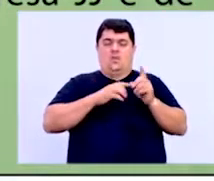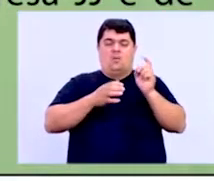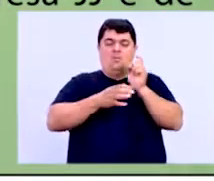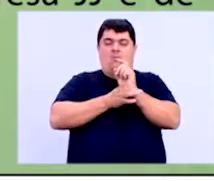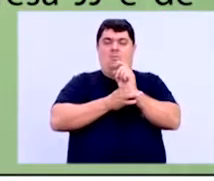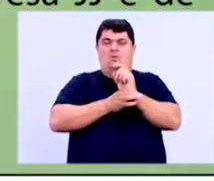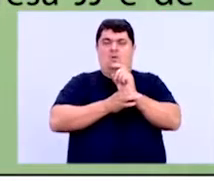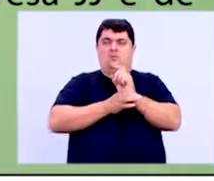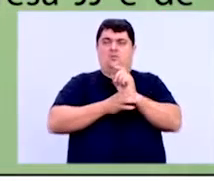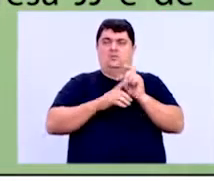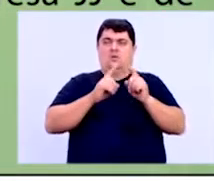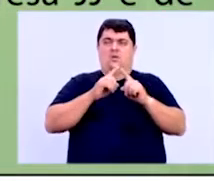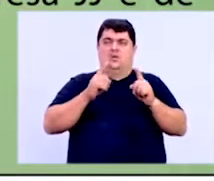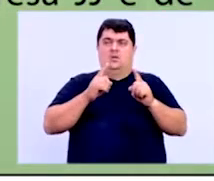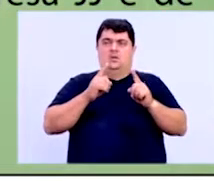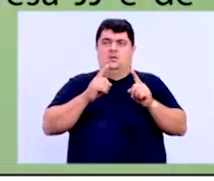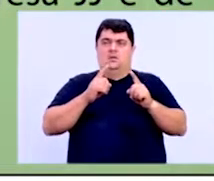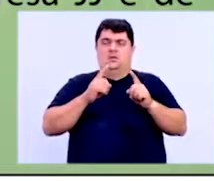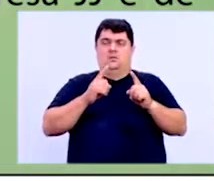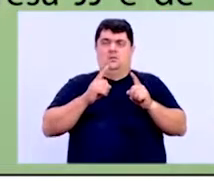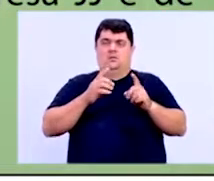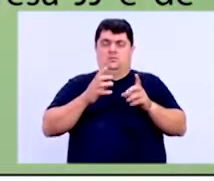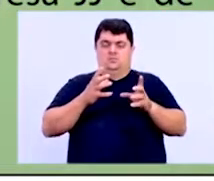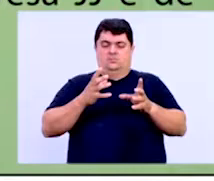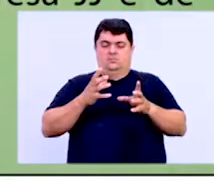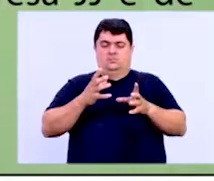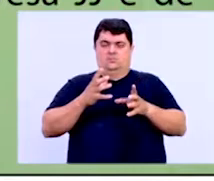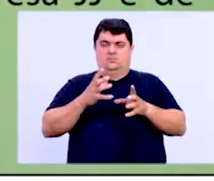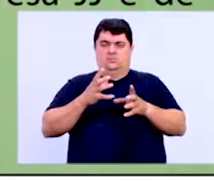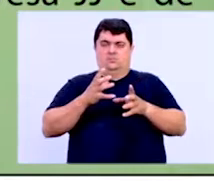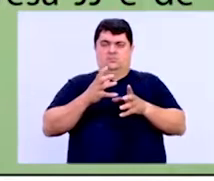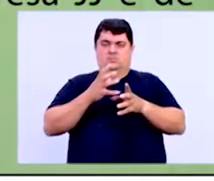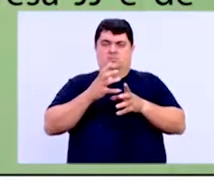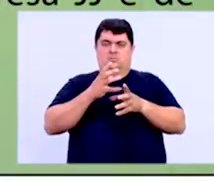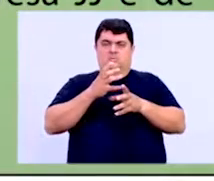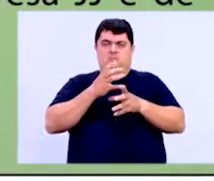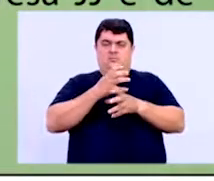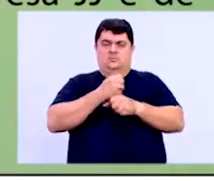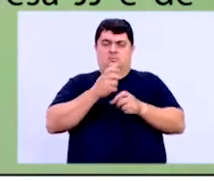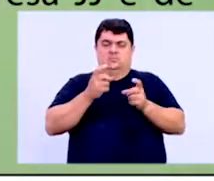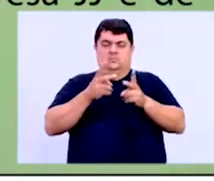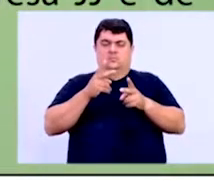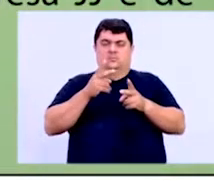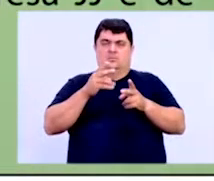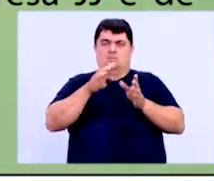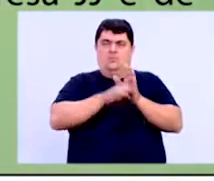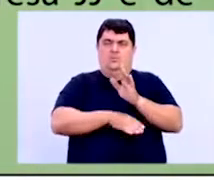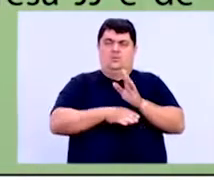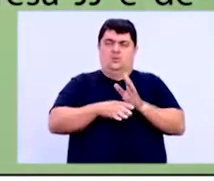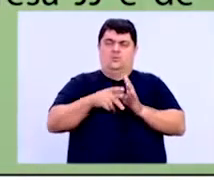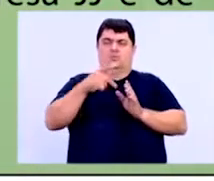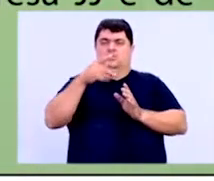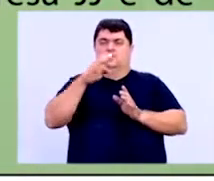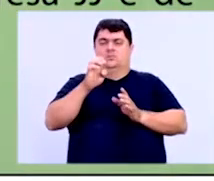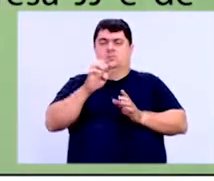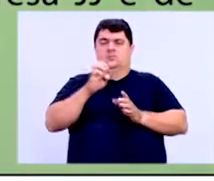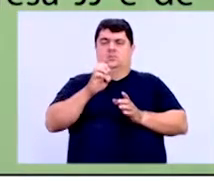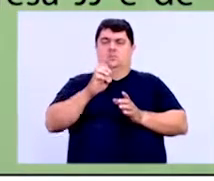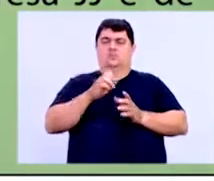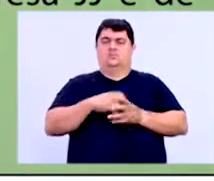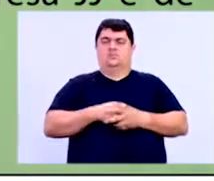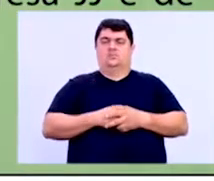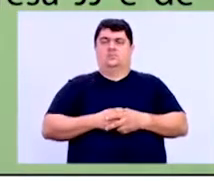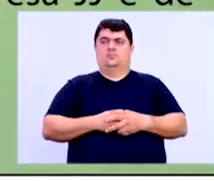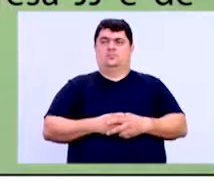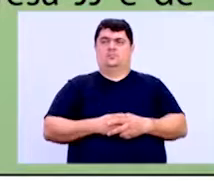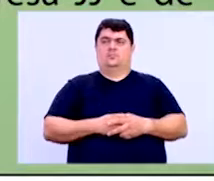segurança é a quantidade vendida, quantidade vendida menos o ponto de equilíbrio de